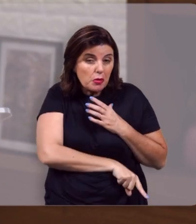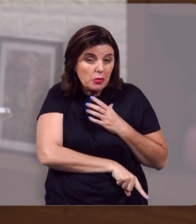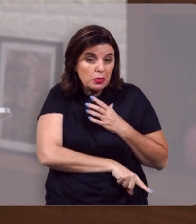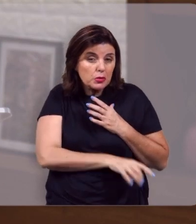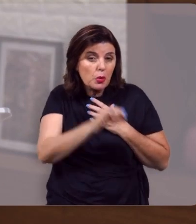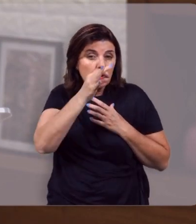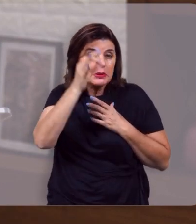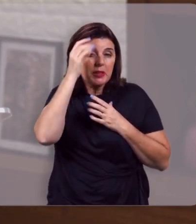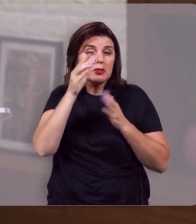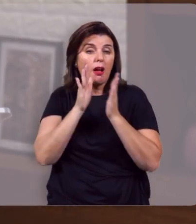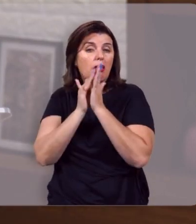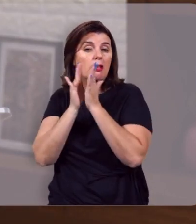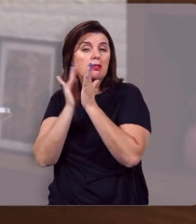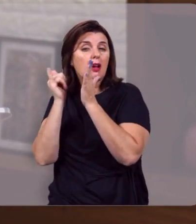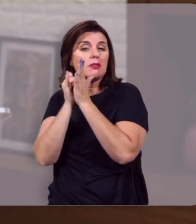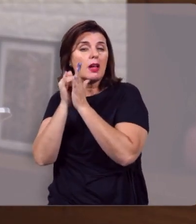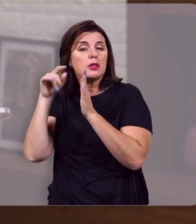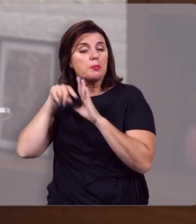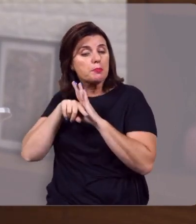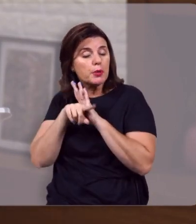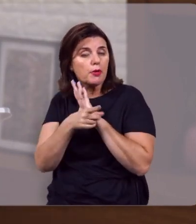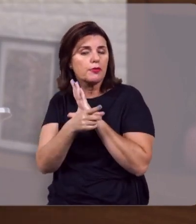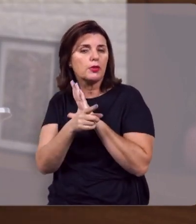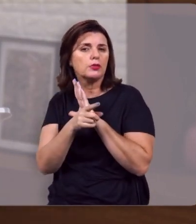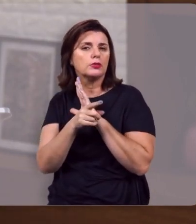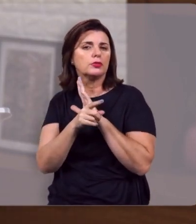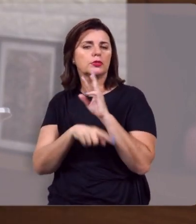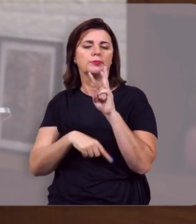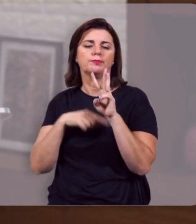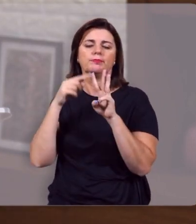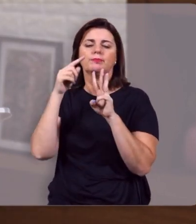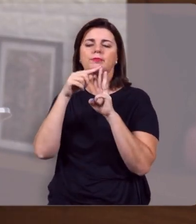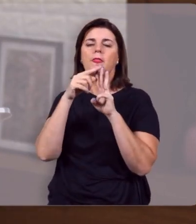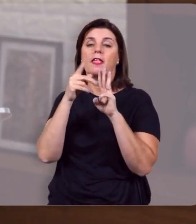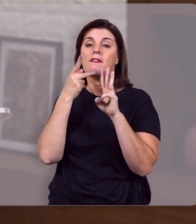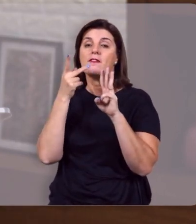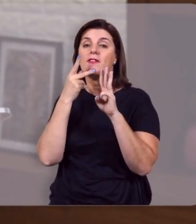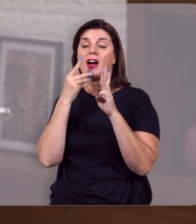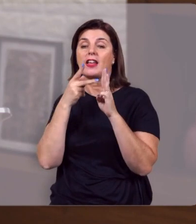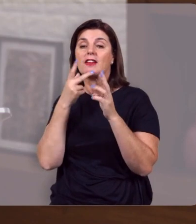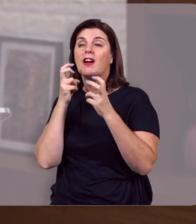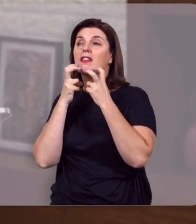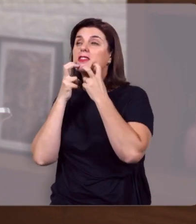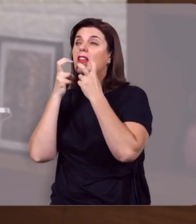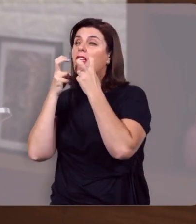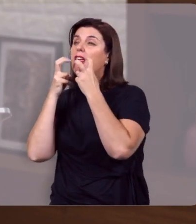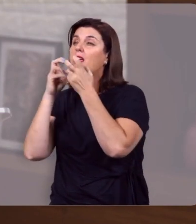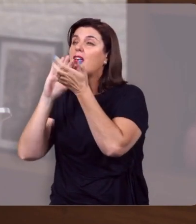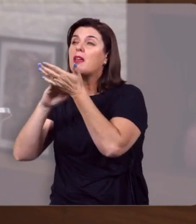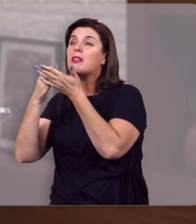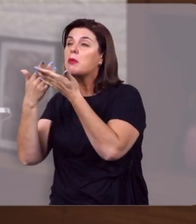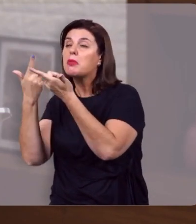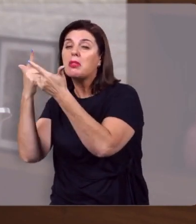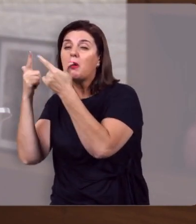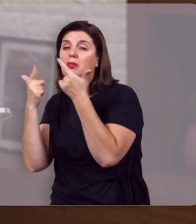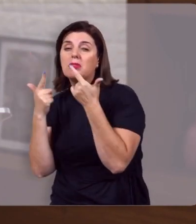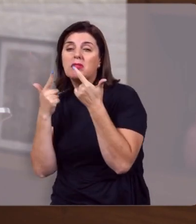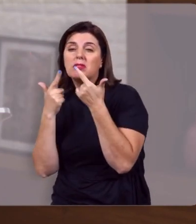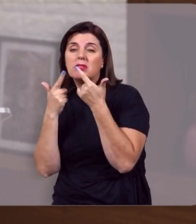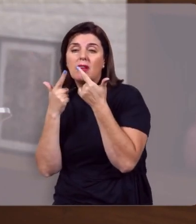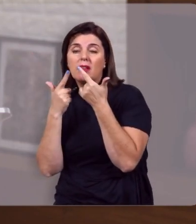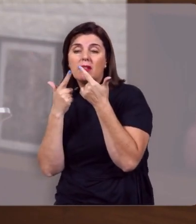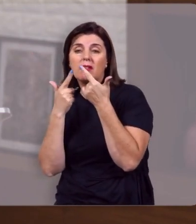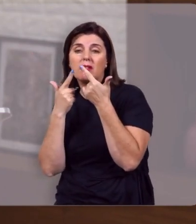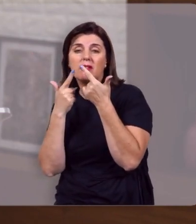Segundo lugar, ele intercede por nós de forma agônica, com gemidos inexprimíveis.